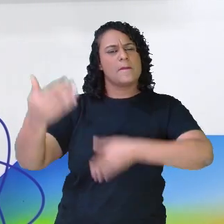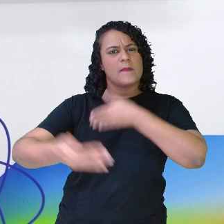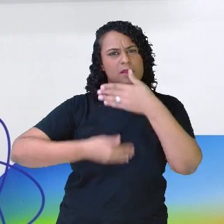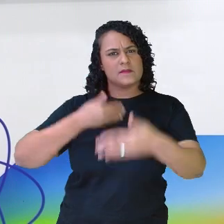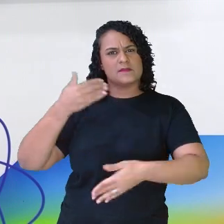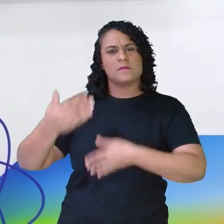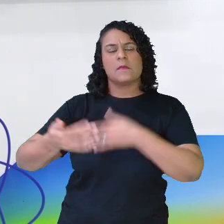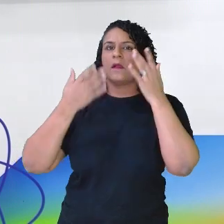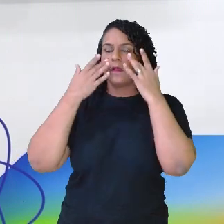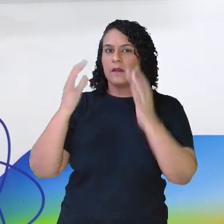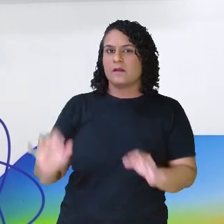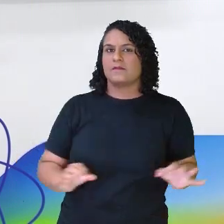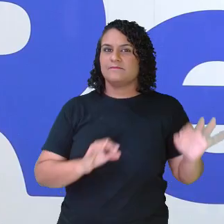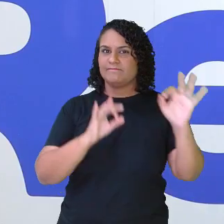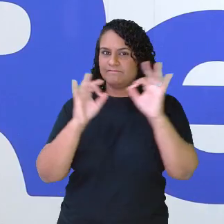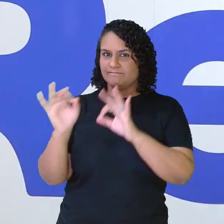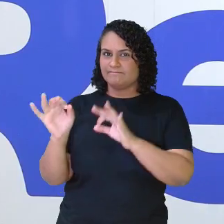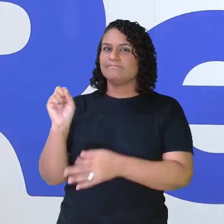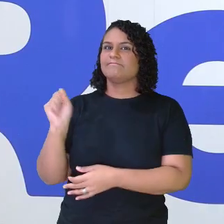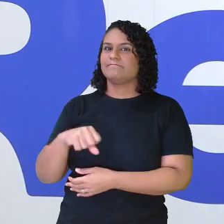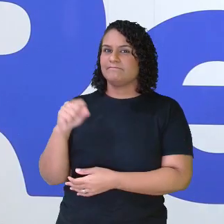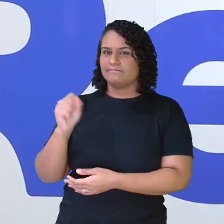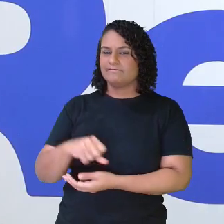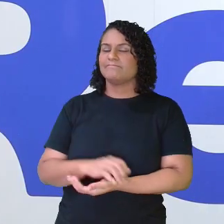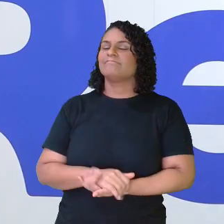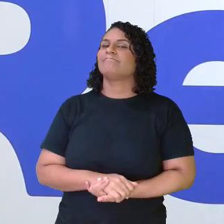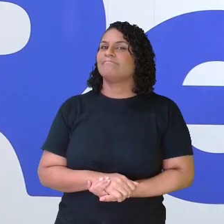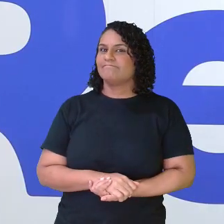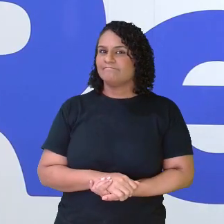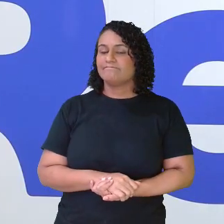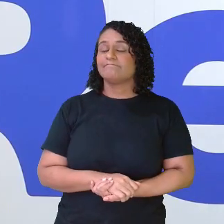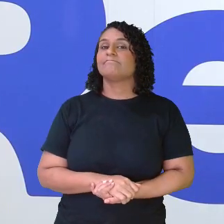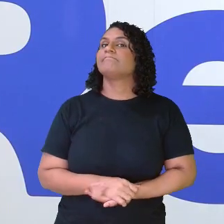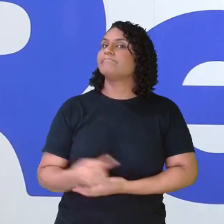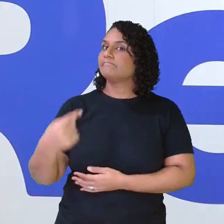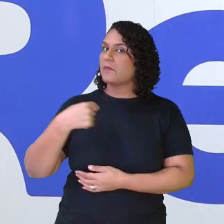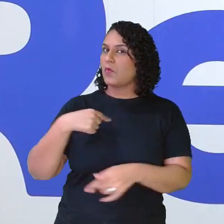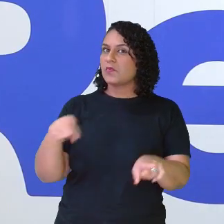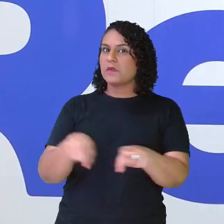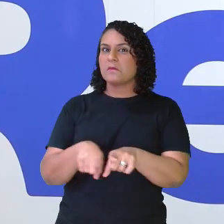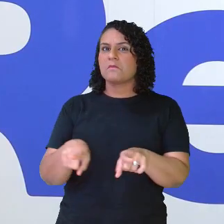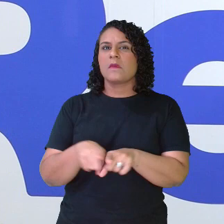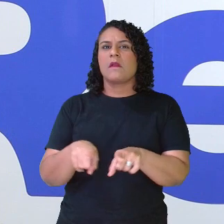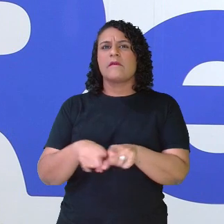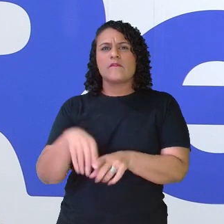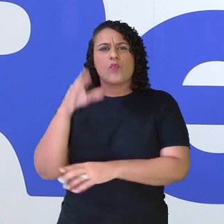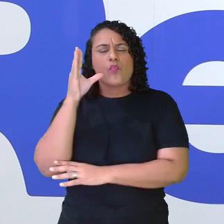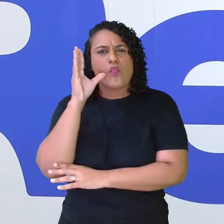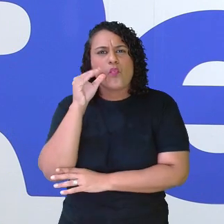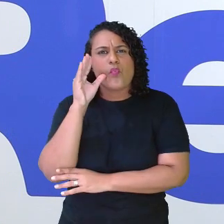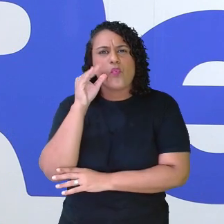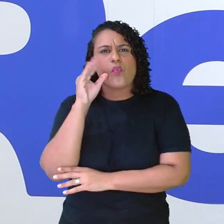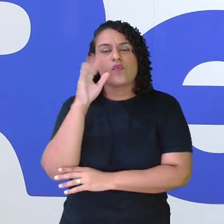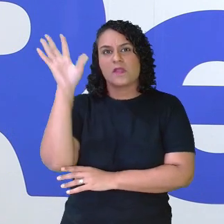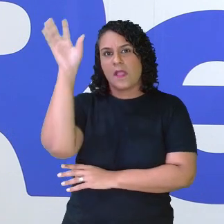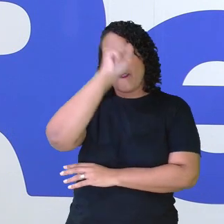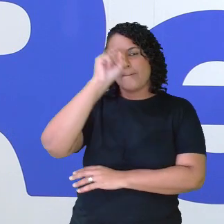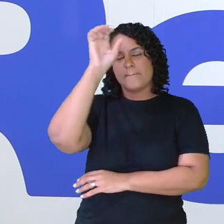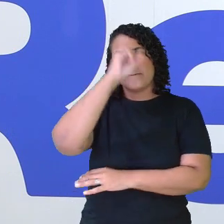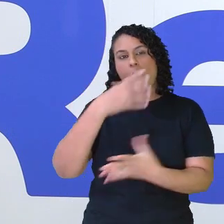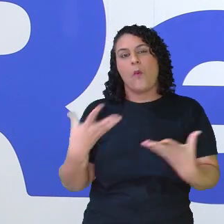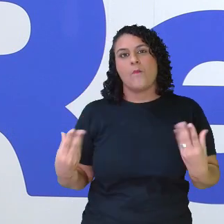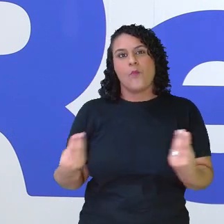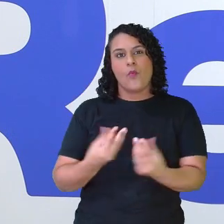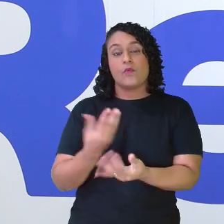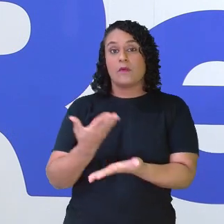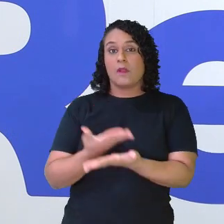mundo assistindo. Eles estão assistindo, eles estão acompanhando, sim. E eu também fiquei muito curiosa e aprendi bastante, né, com